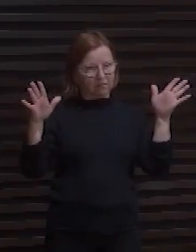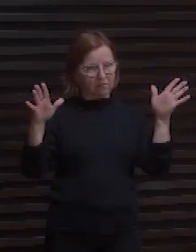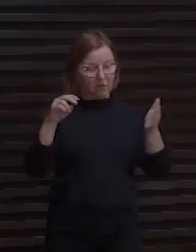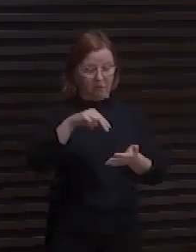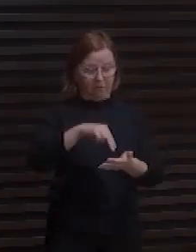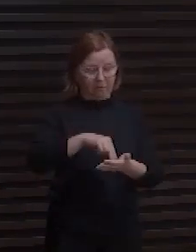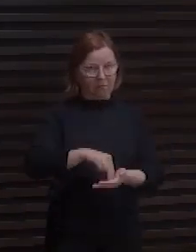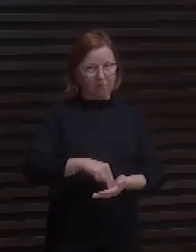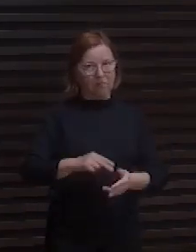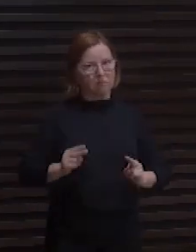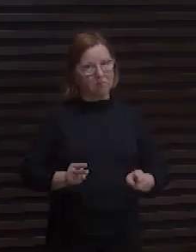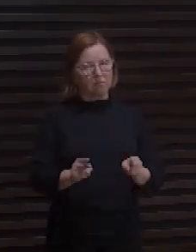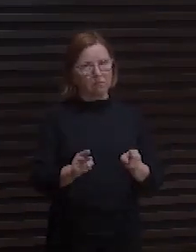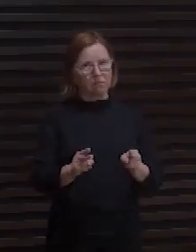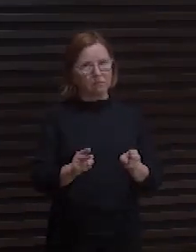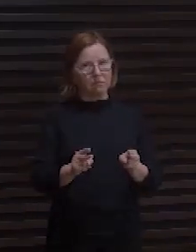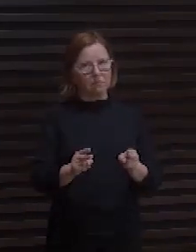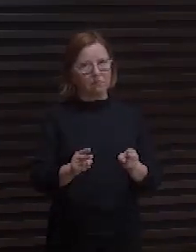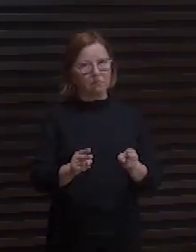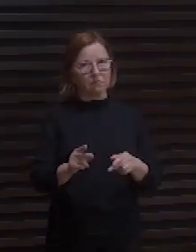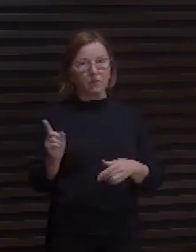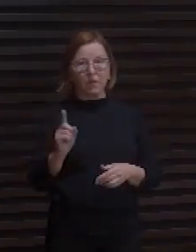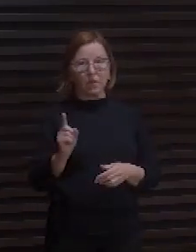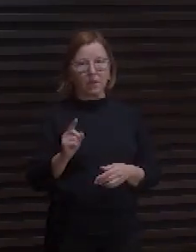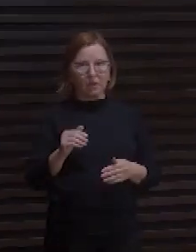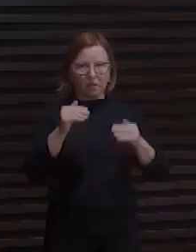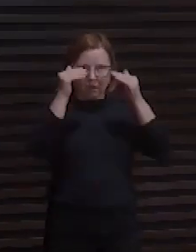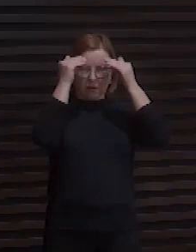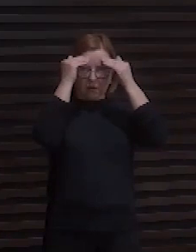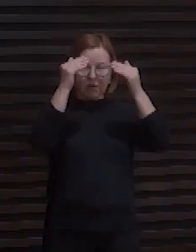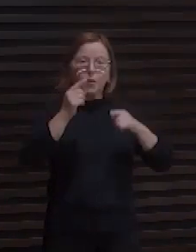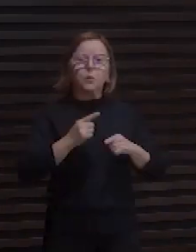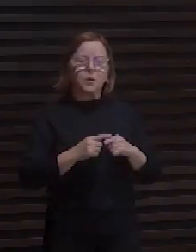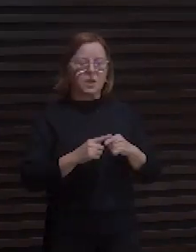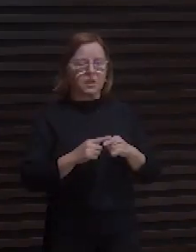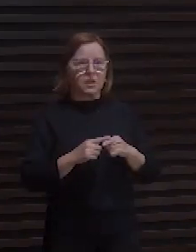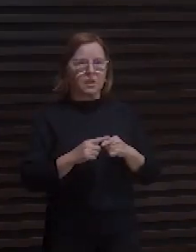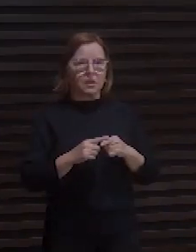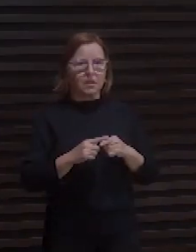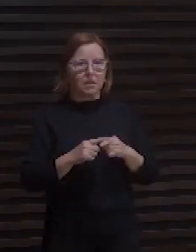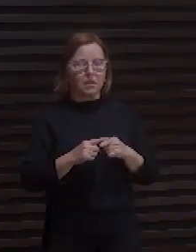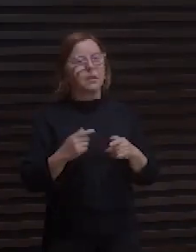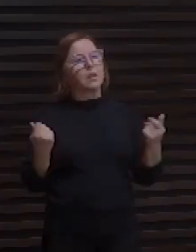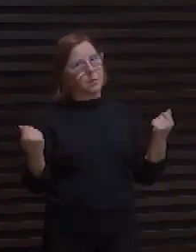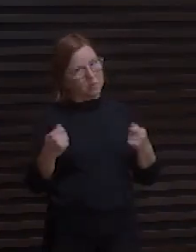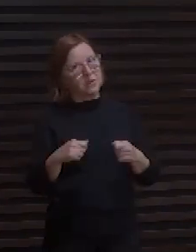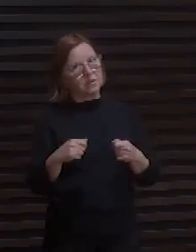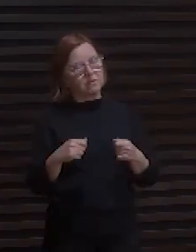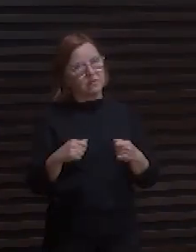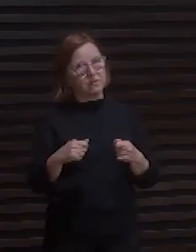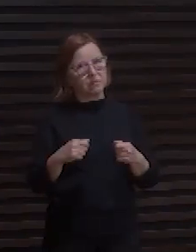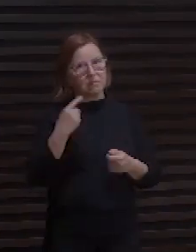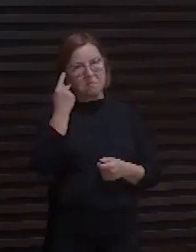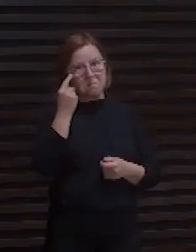Permaneçam firmes e não se submetam, porque é possível para o